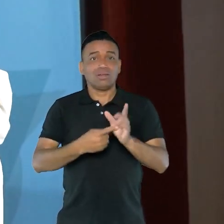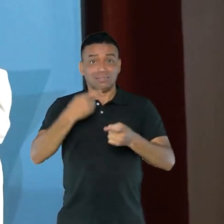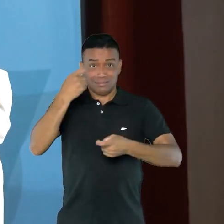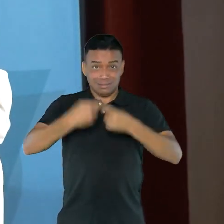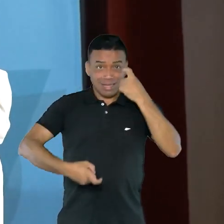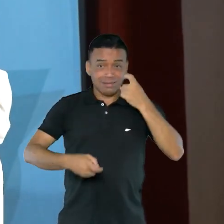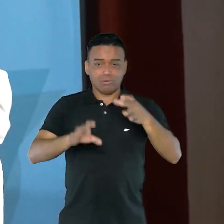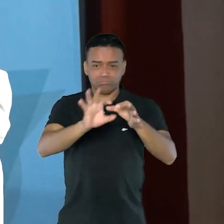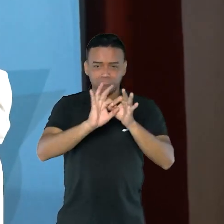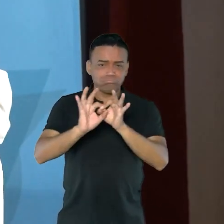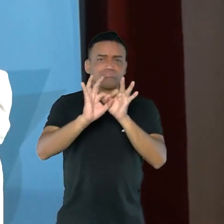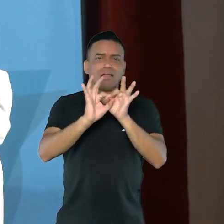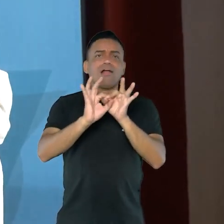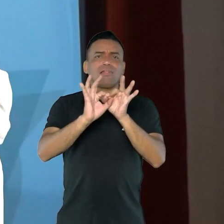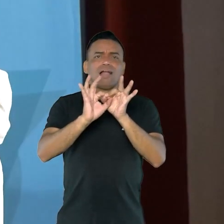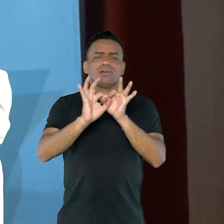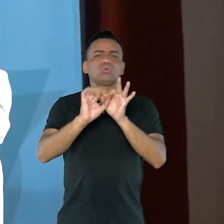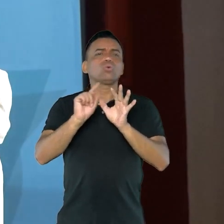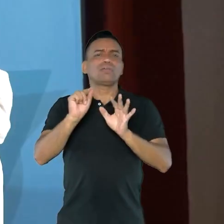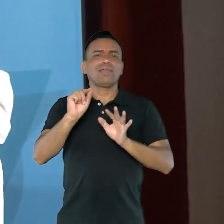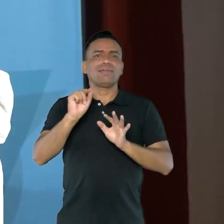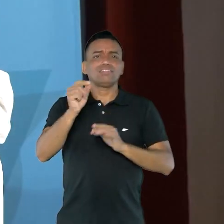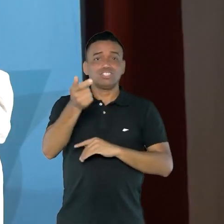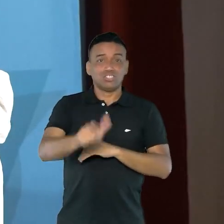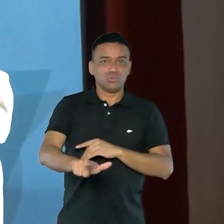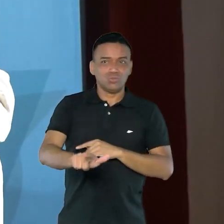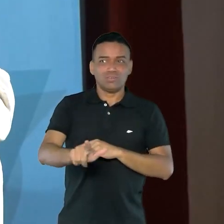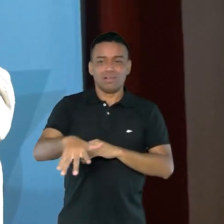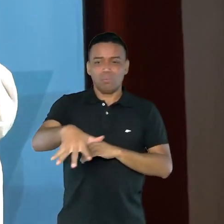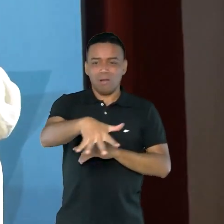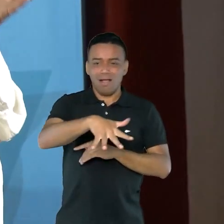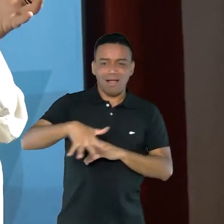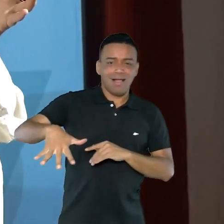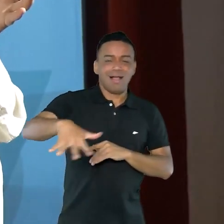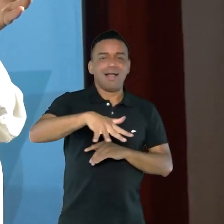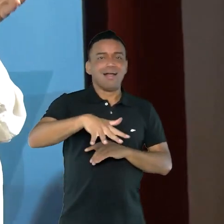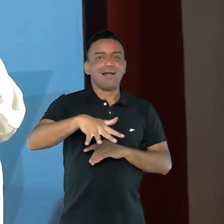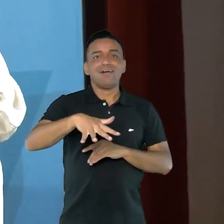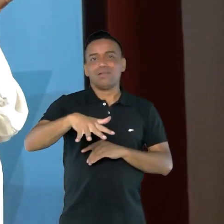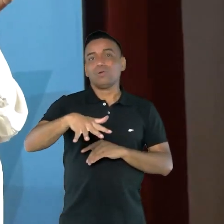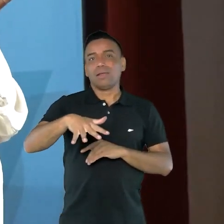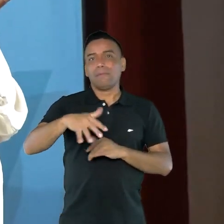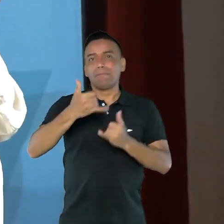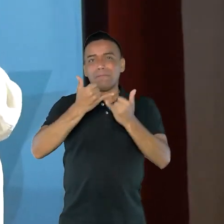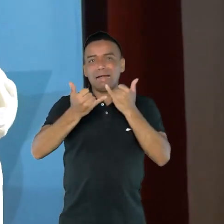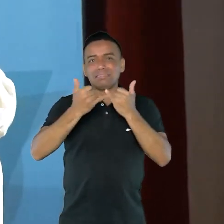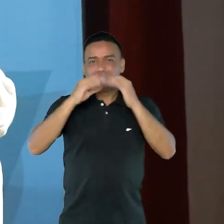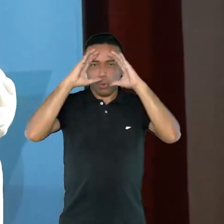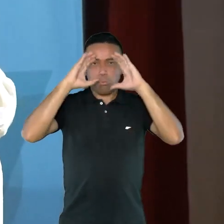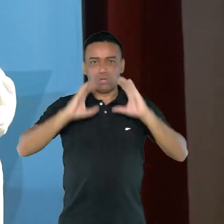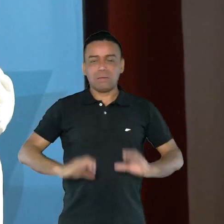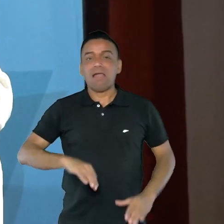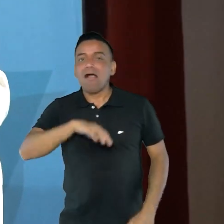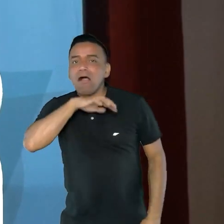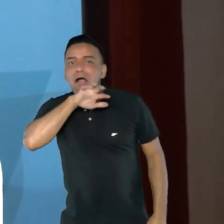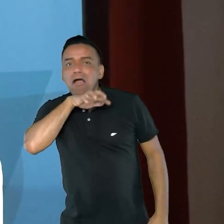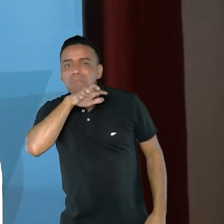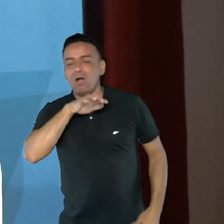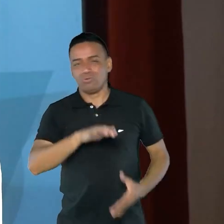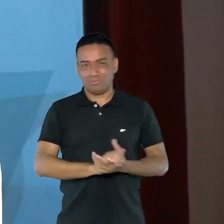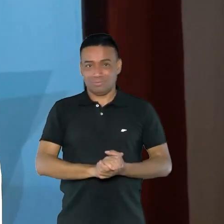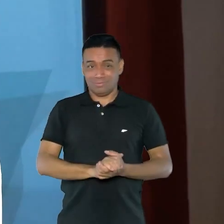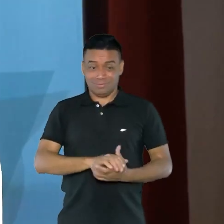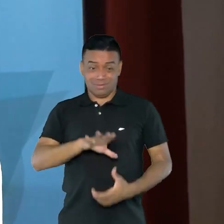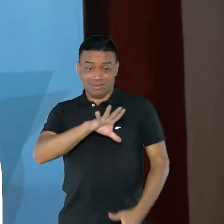ele é muito associado, de novo, a uma dimensão mais animal, ao passo em que o amor é associado